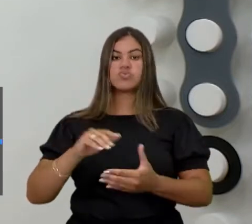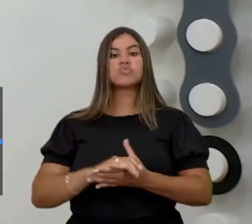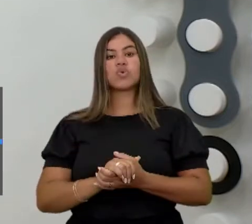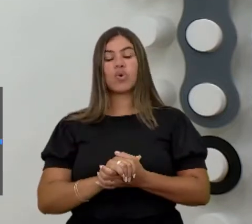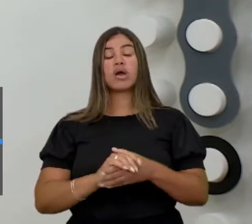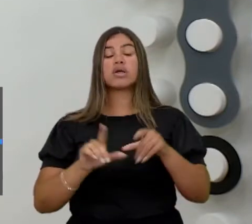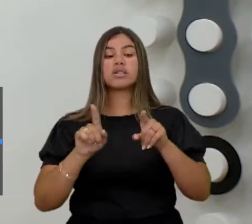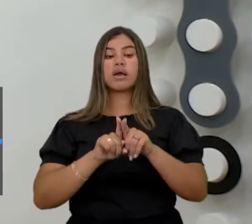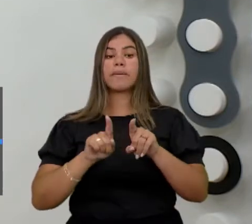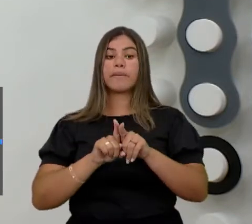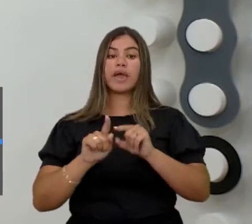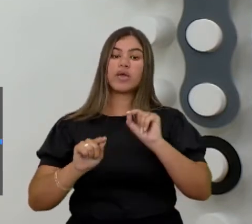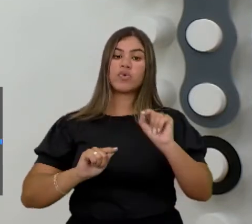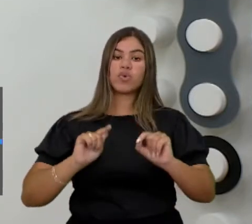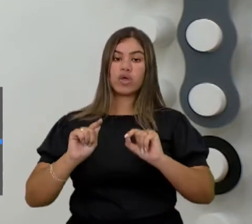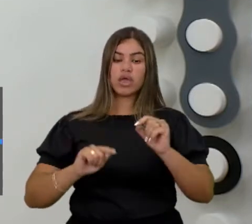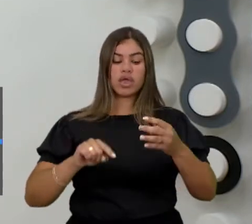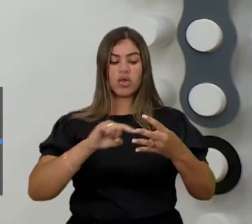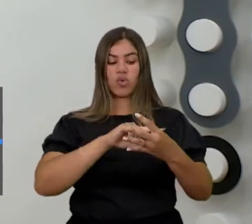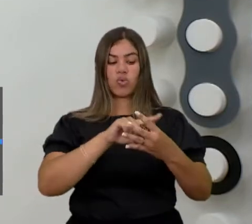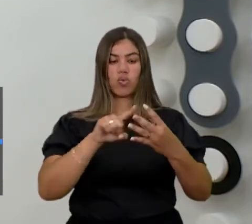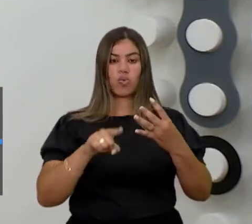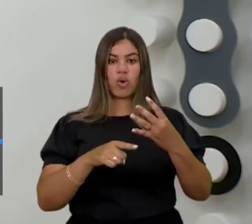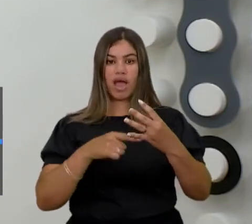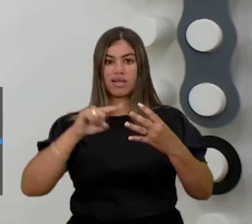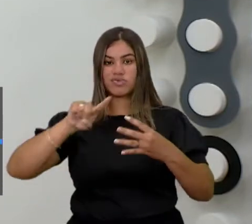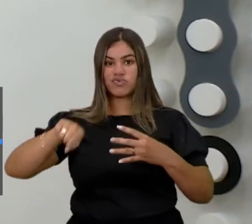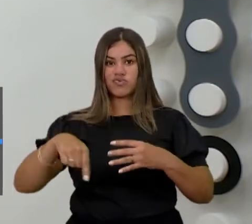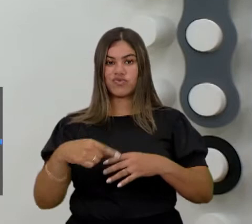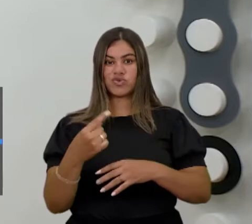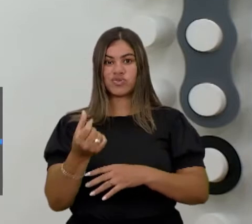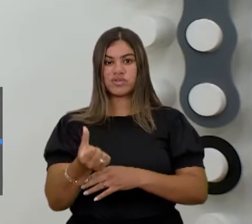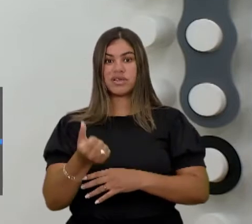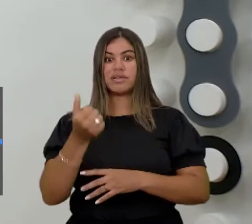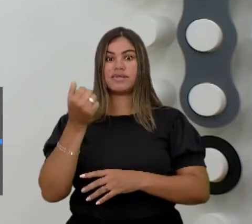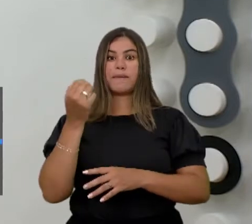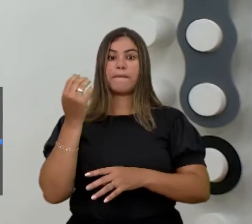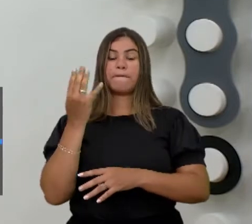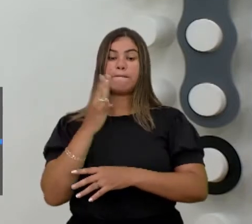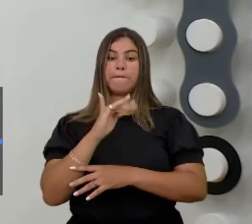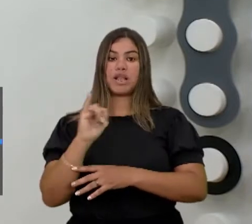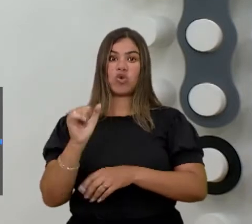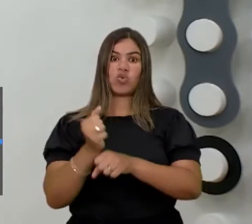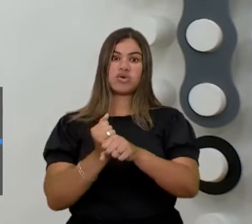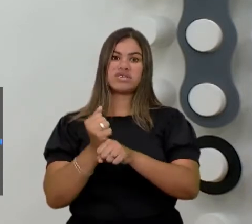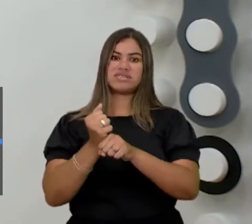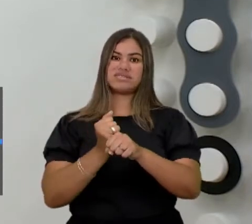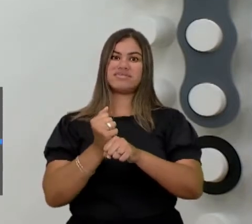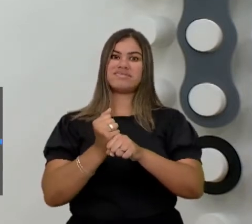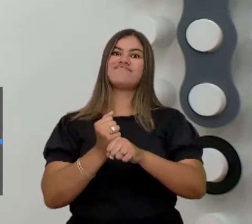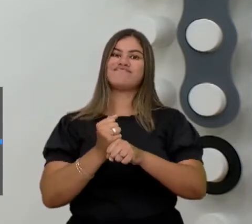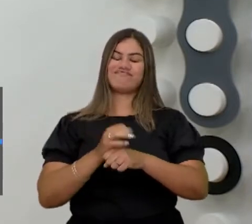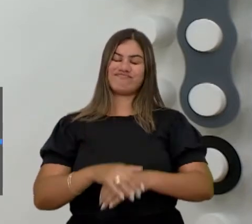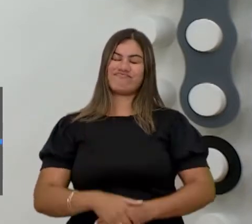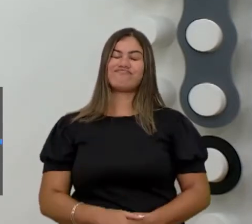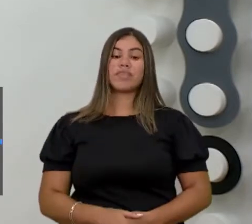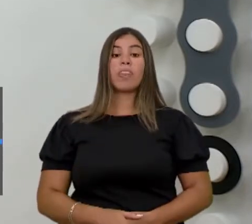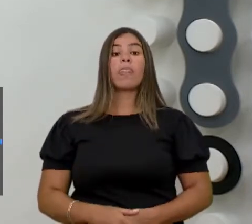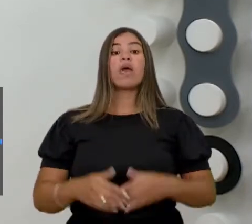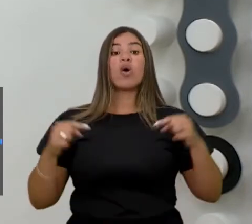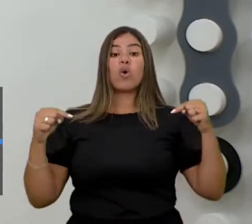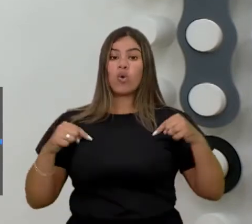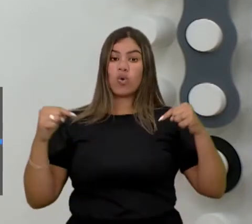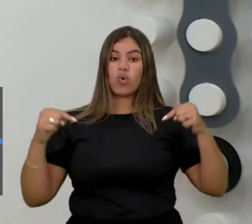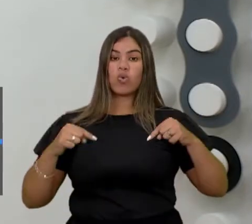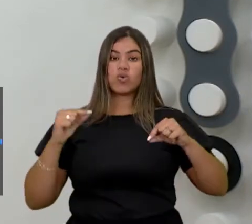do planeta aí nos seus 4,6 bilhões de anos. Nesse desenvolvimento 1, nós vamos